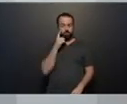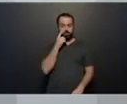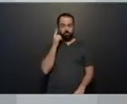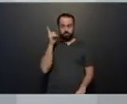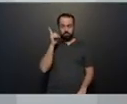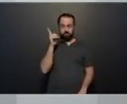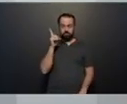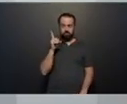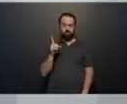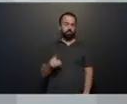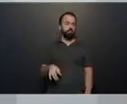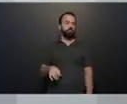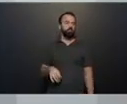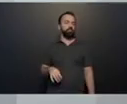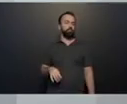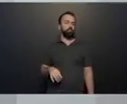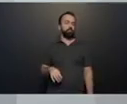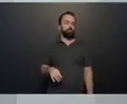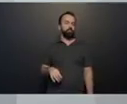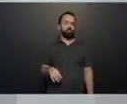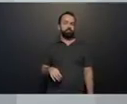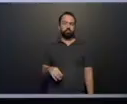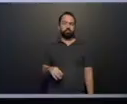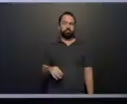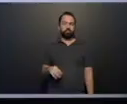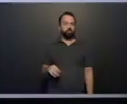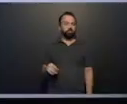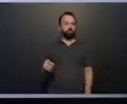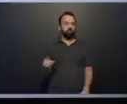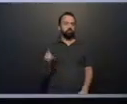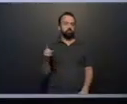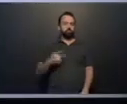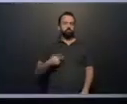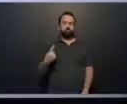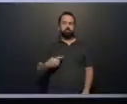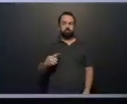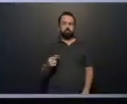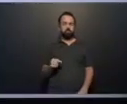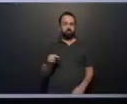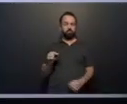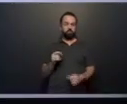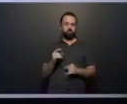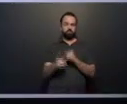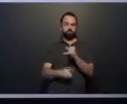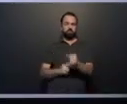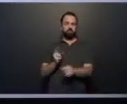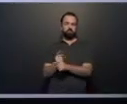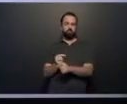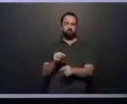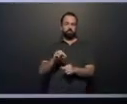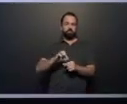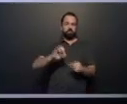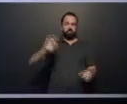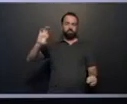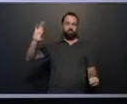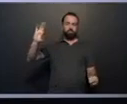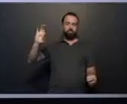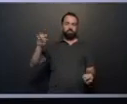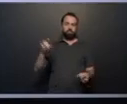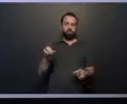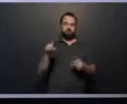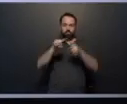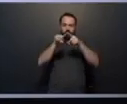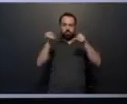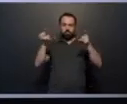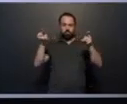A necessidade surgiu para encontrar o valor da diagonal de um quadrado de lado 1.